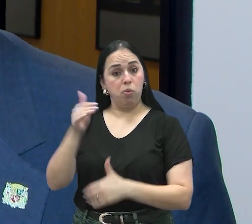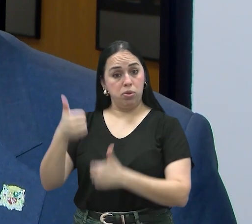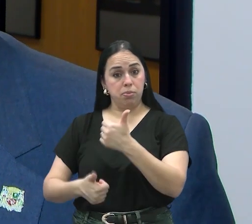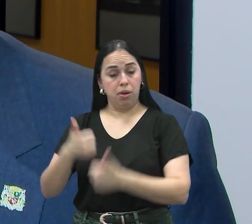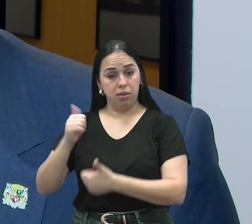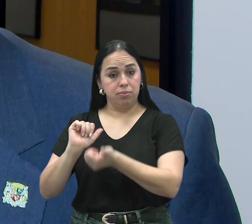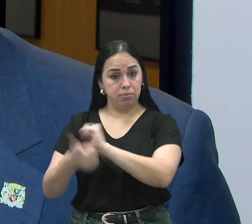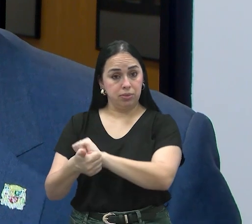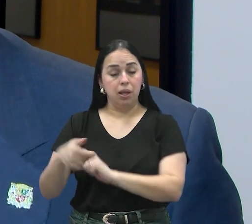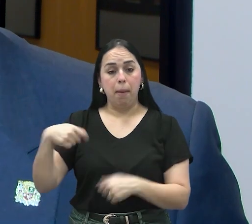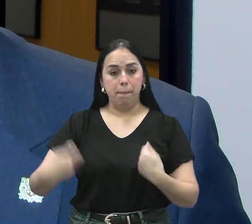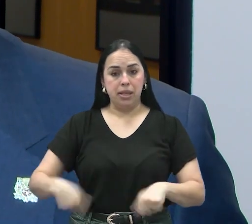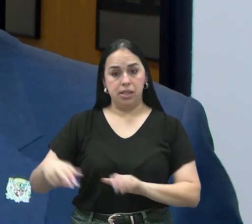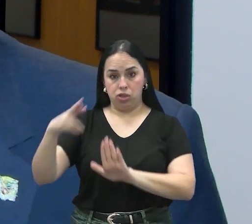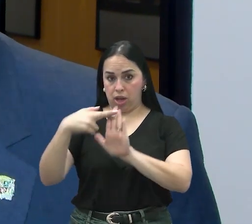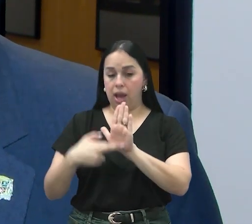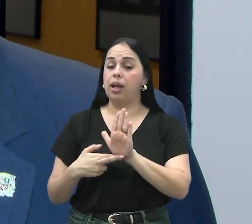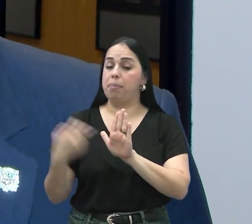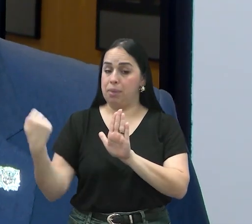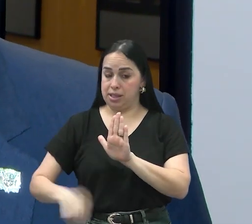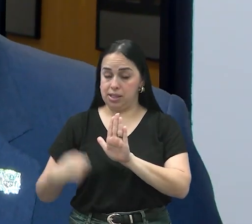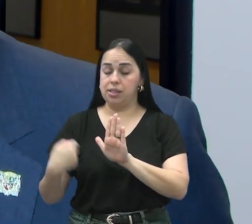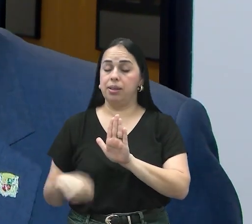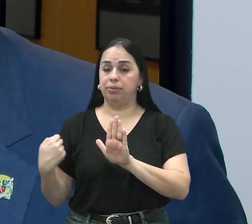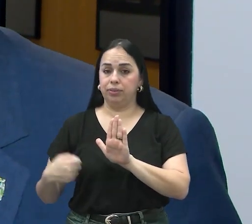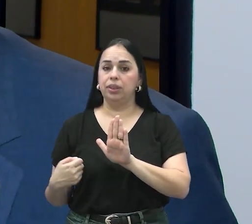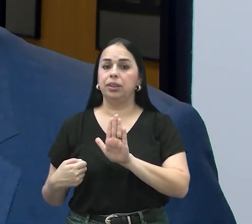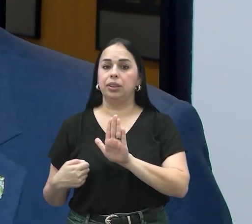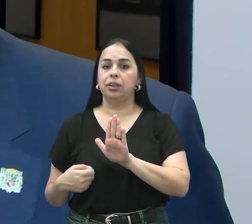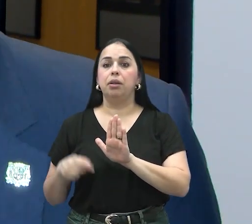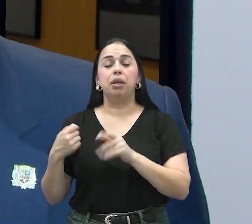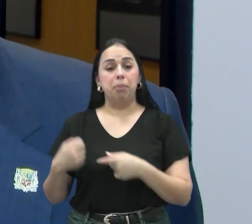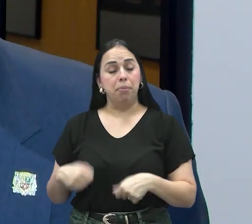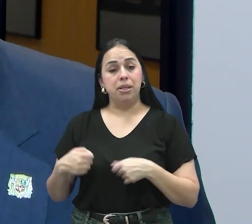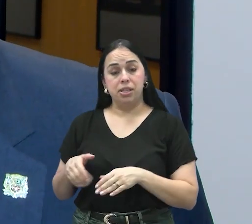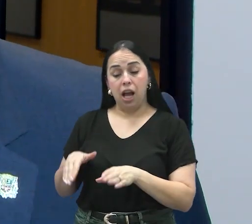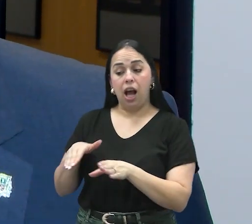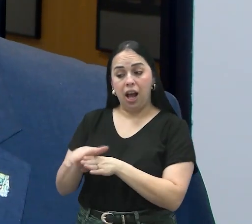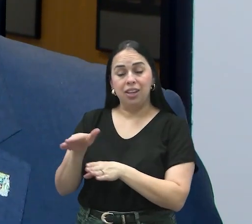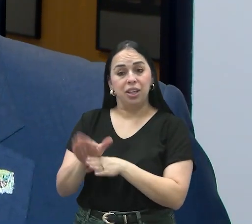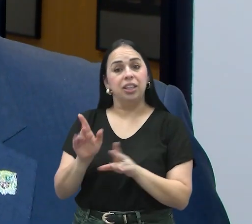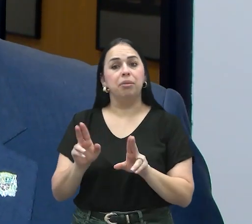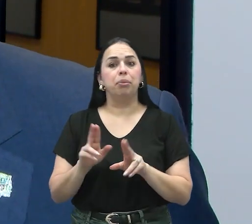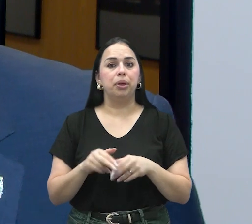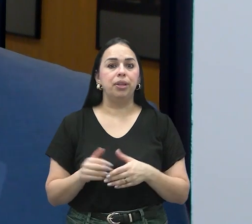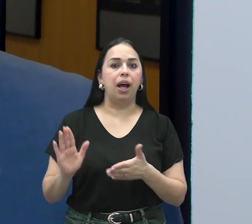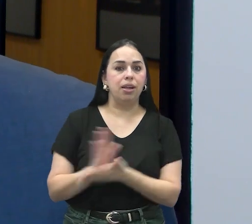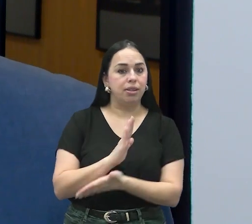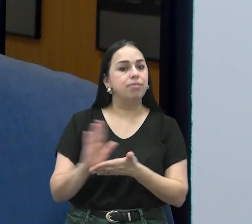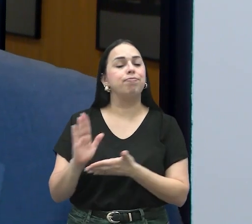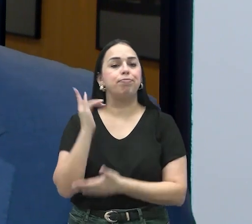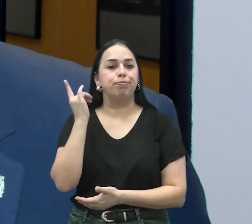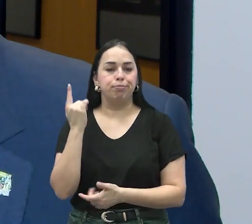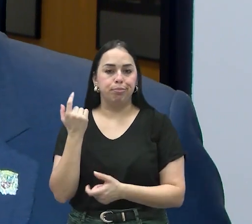esporte da cidade. O esporte precisa ter regras, precisa ser também educativo. E em muitos momentos nós